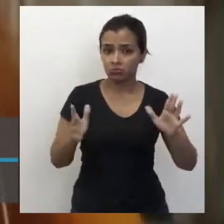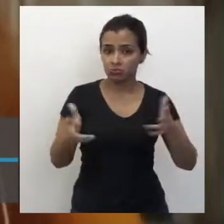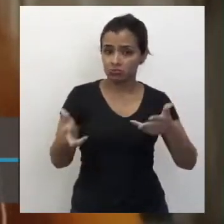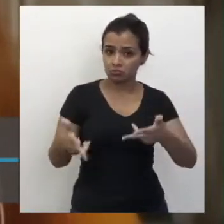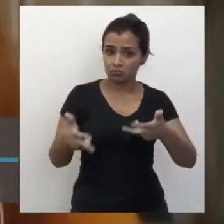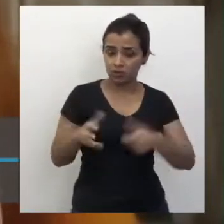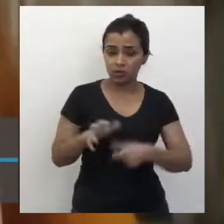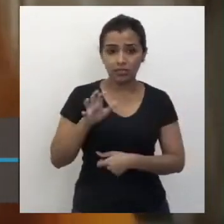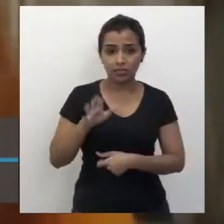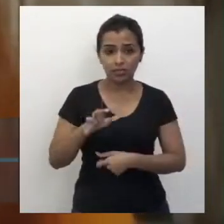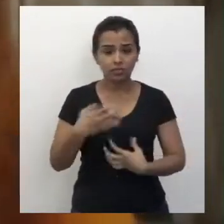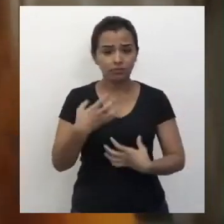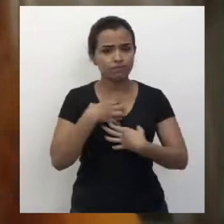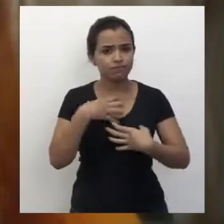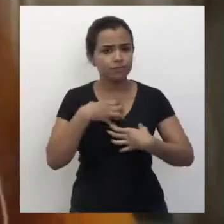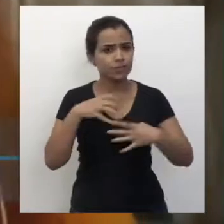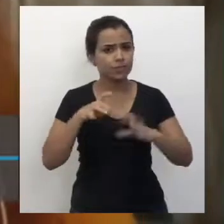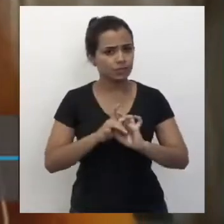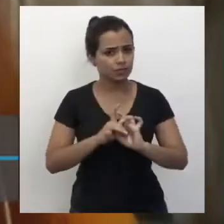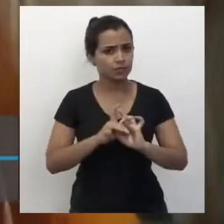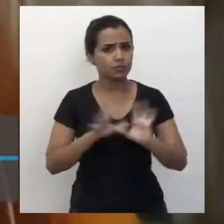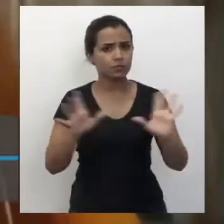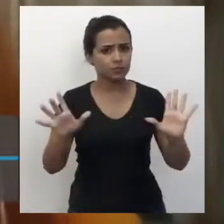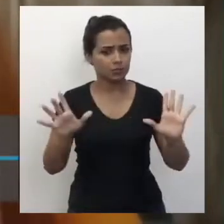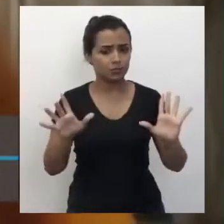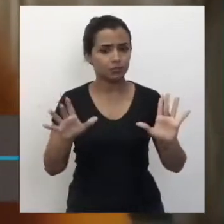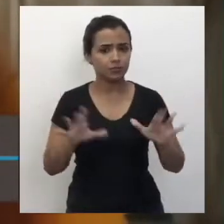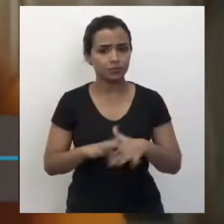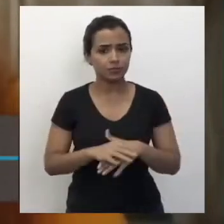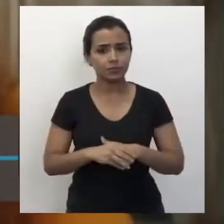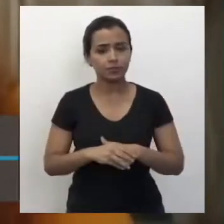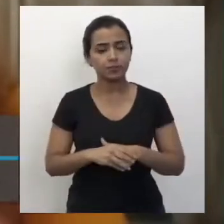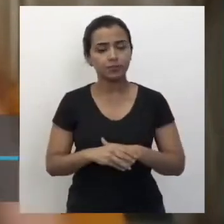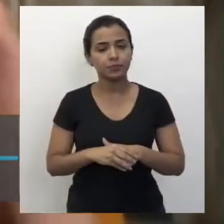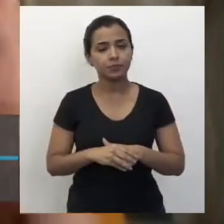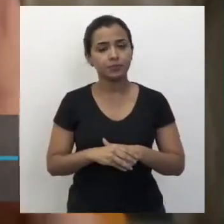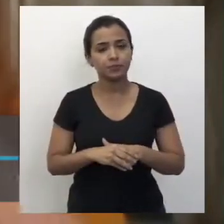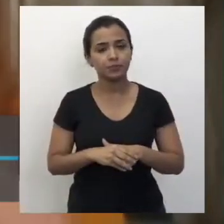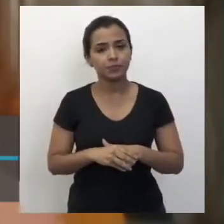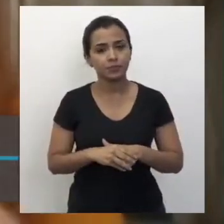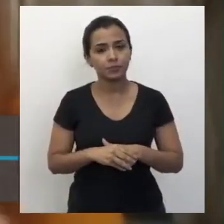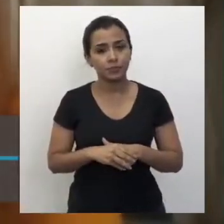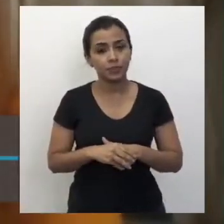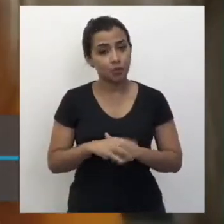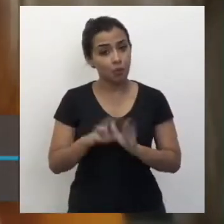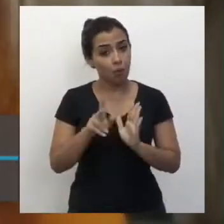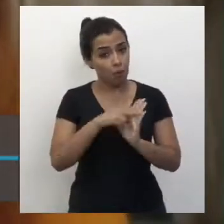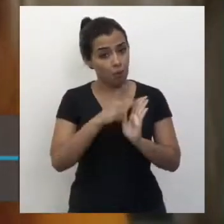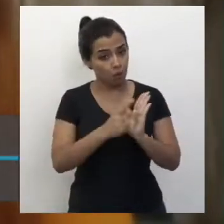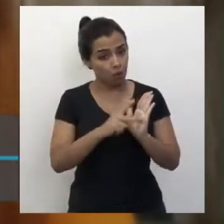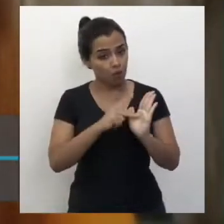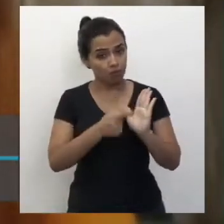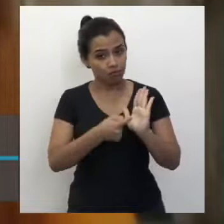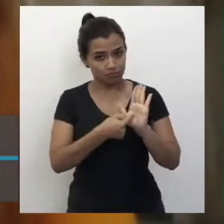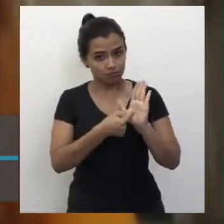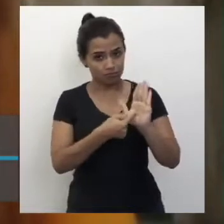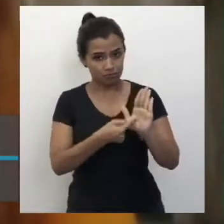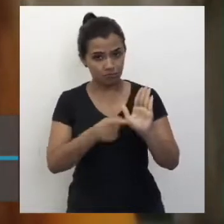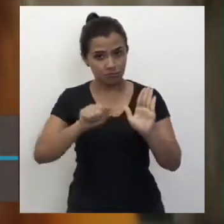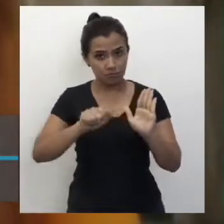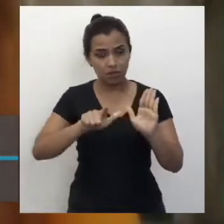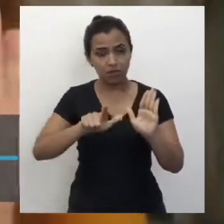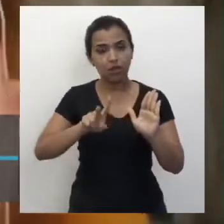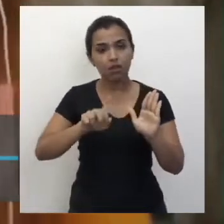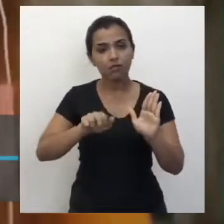concepção libertarista, né, de liberdade neste poema do Álvaro de Campos,